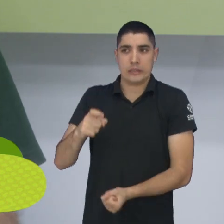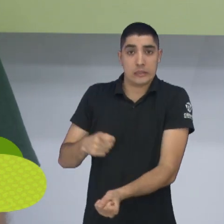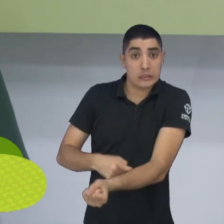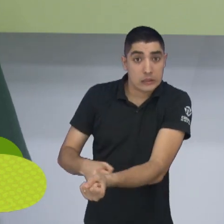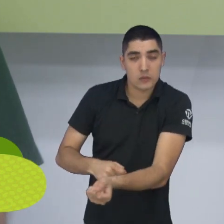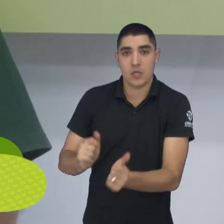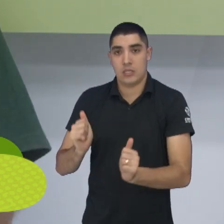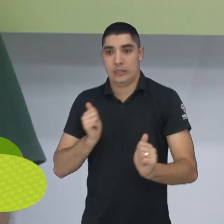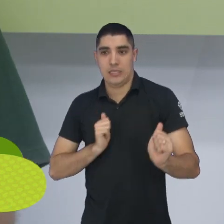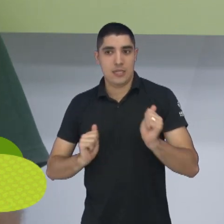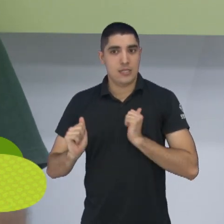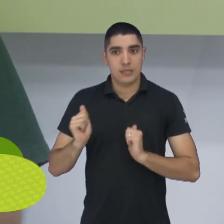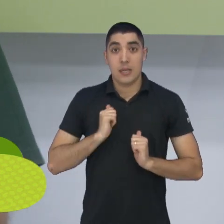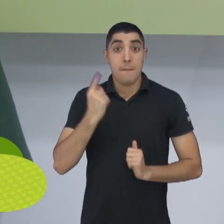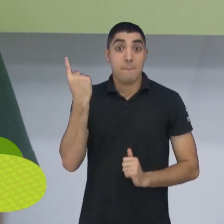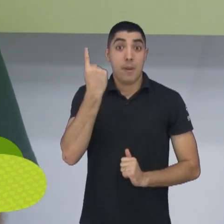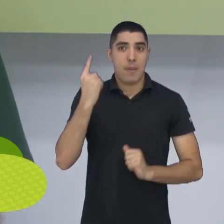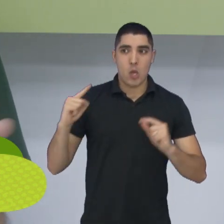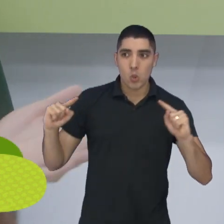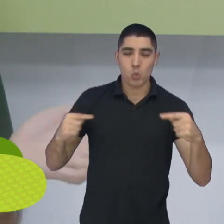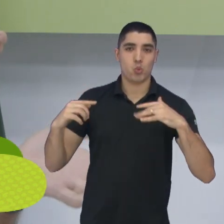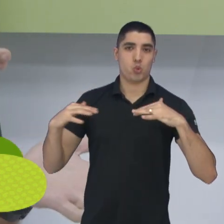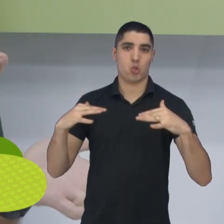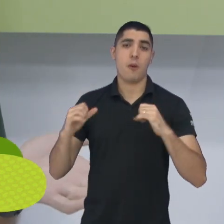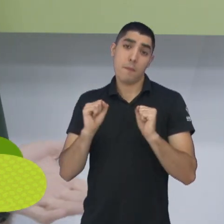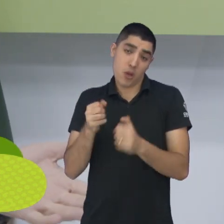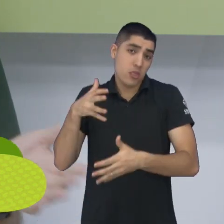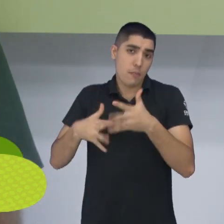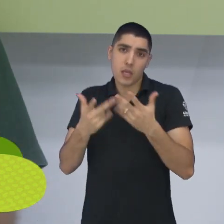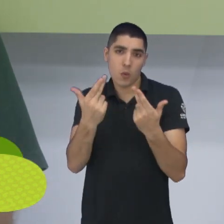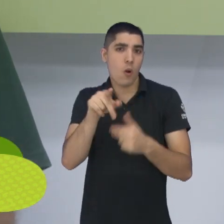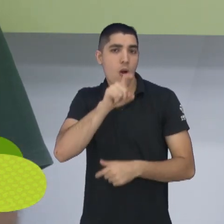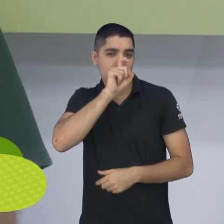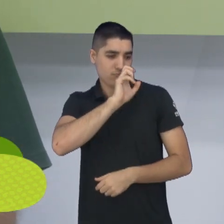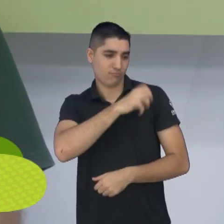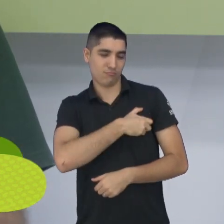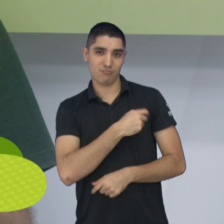ansiedade de uma estreia, que pode atrapalhar um pouquinho, né? O próprio São José mesmo